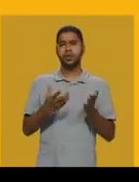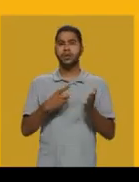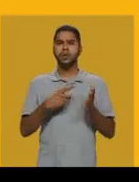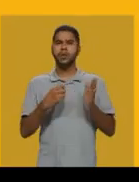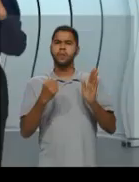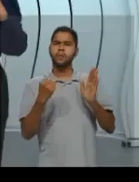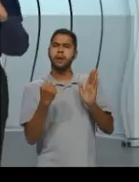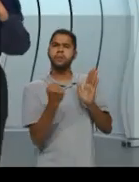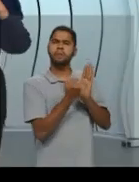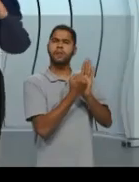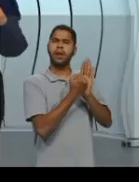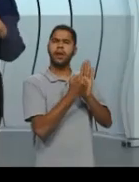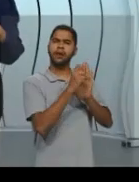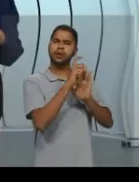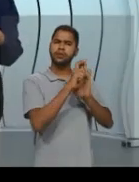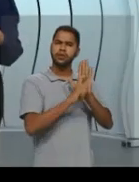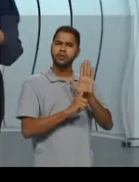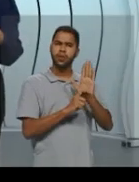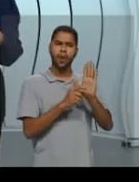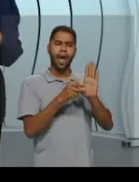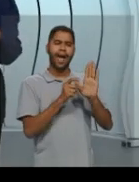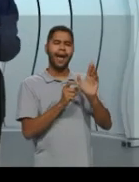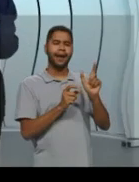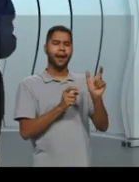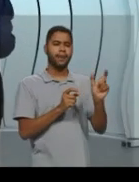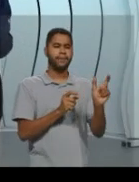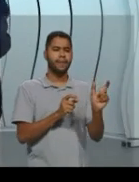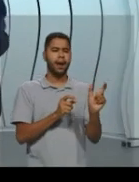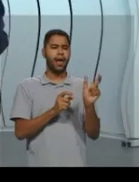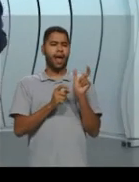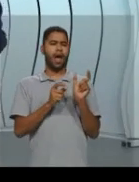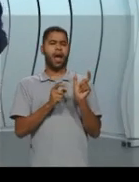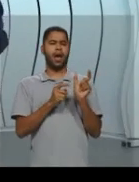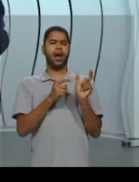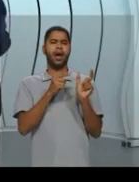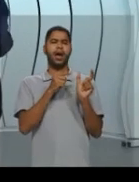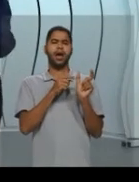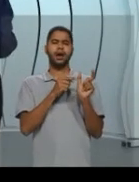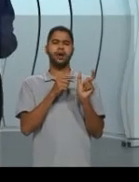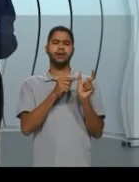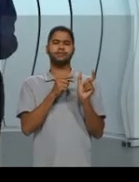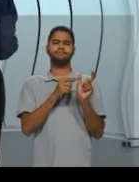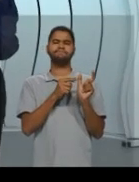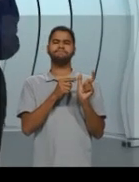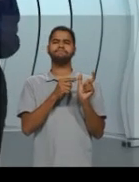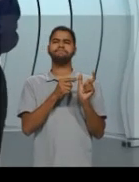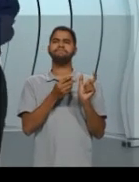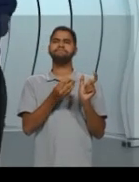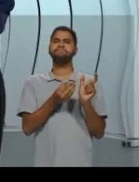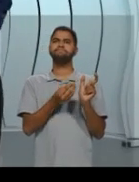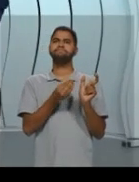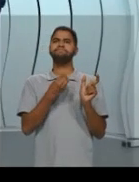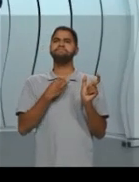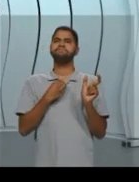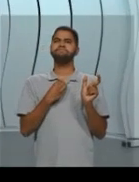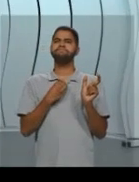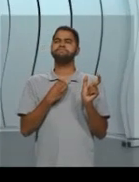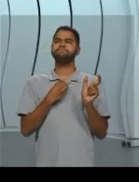eu leio, eu pego aquela palavra e aquela palavra me